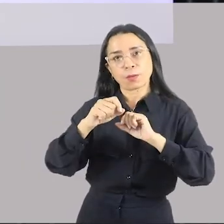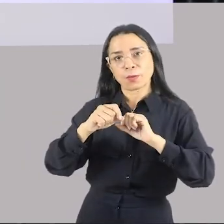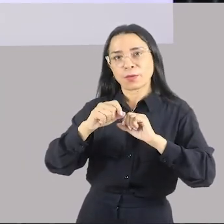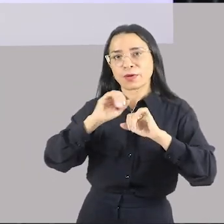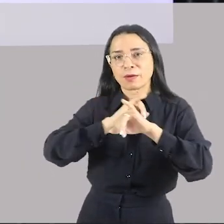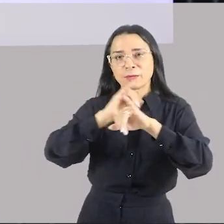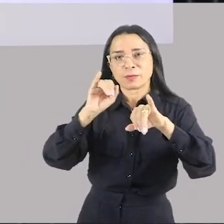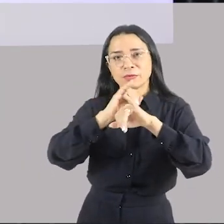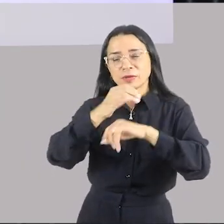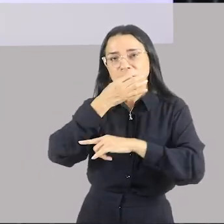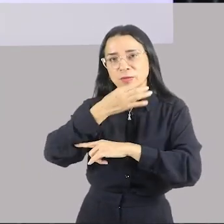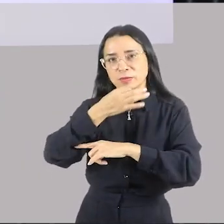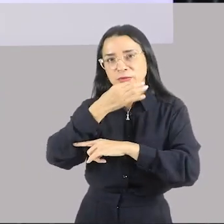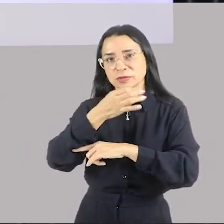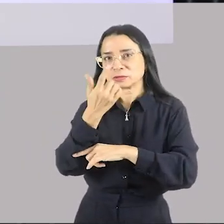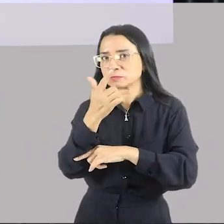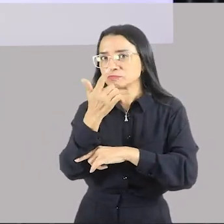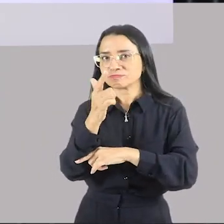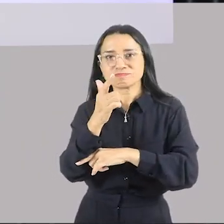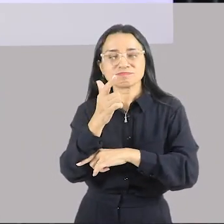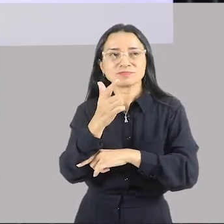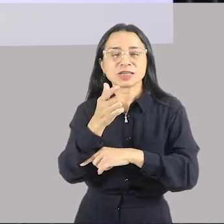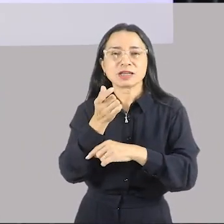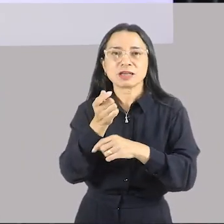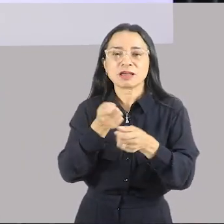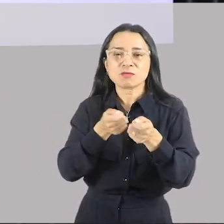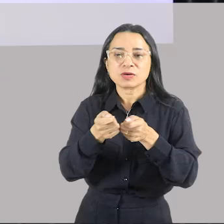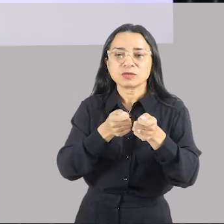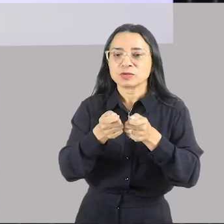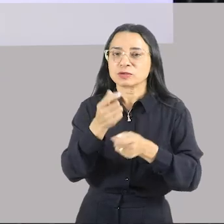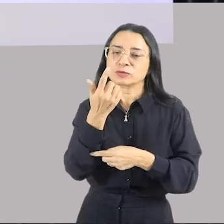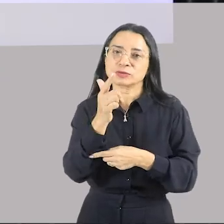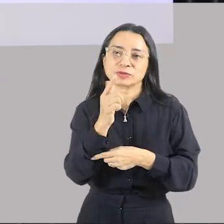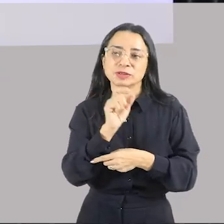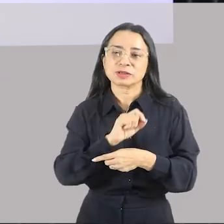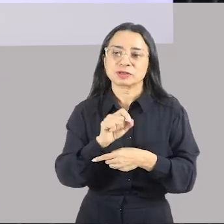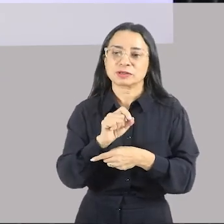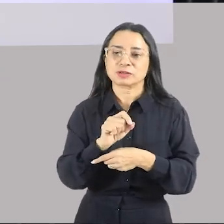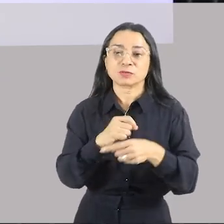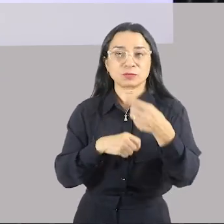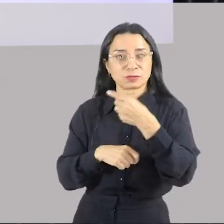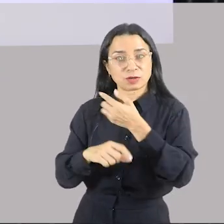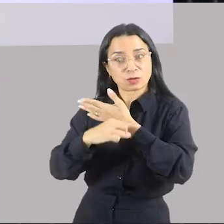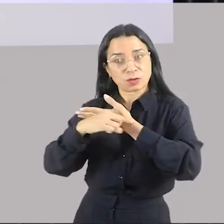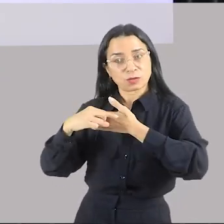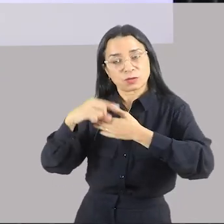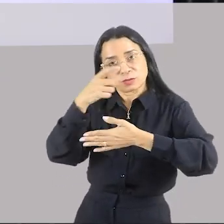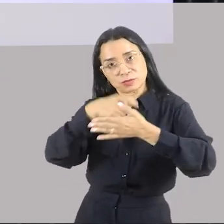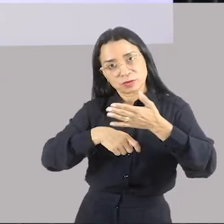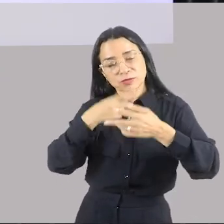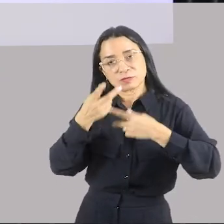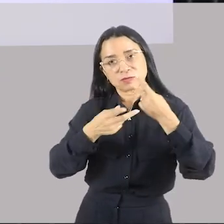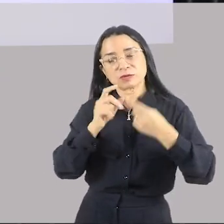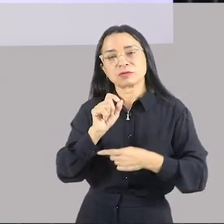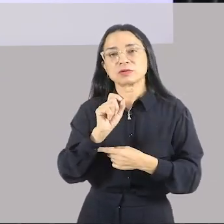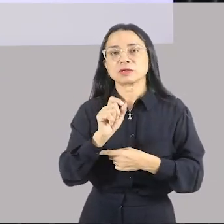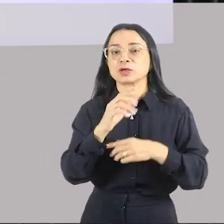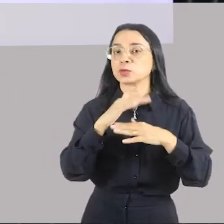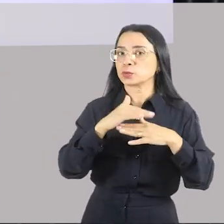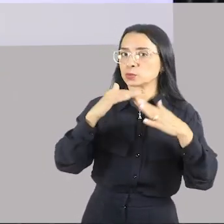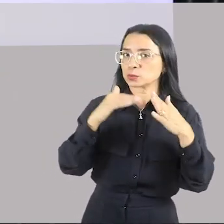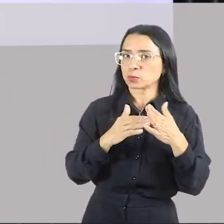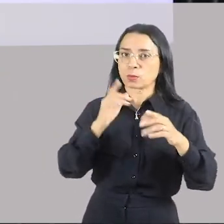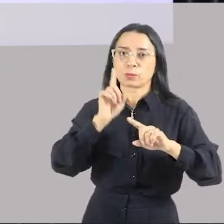ideia, alguma opinião sem manipulação não existe. O que o Enzensberger, o autor do texto, está dizendo é